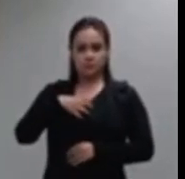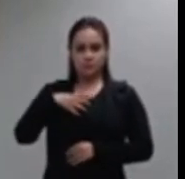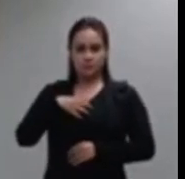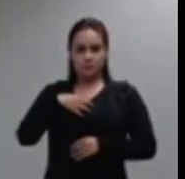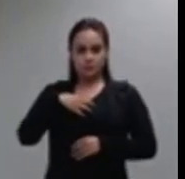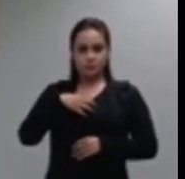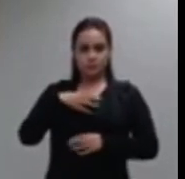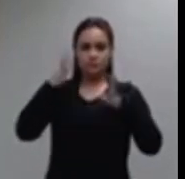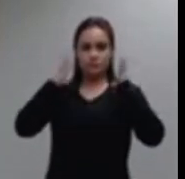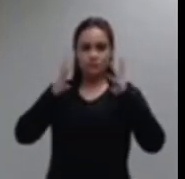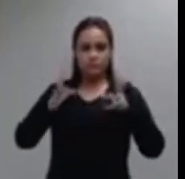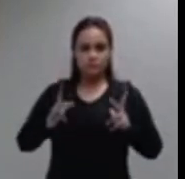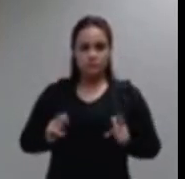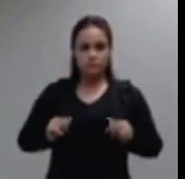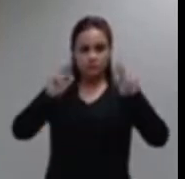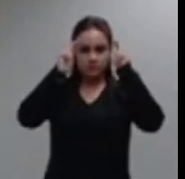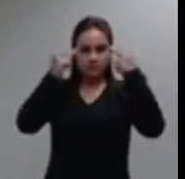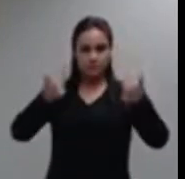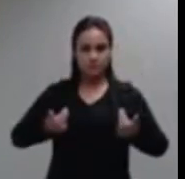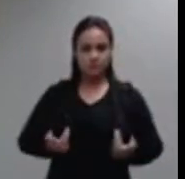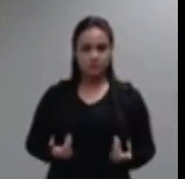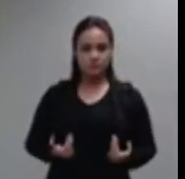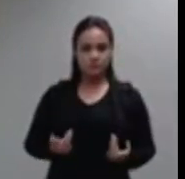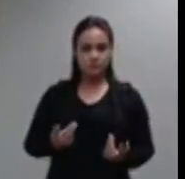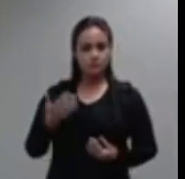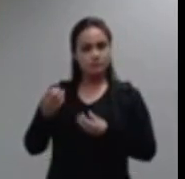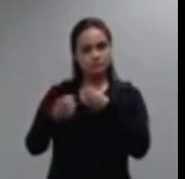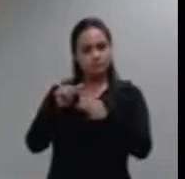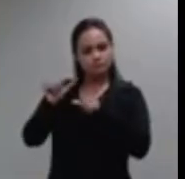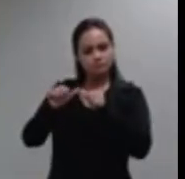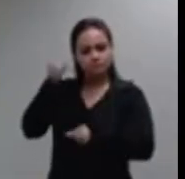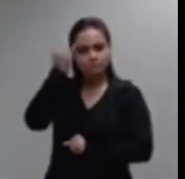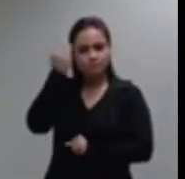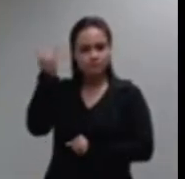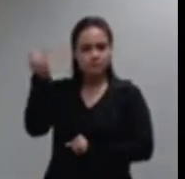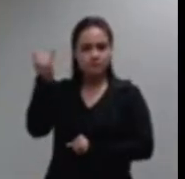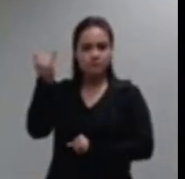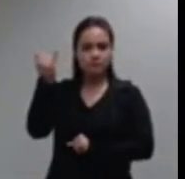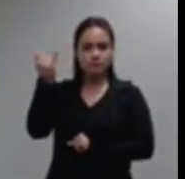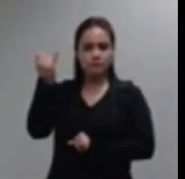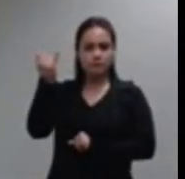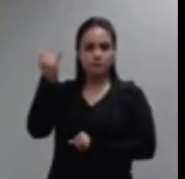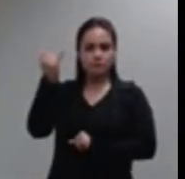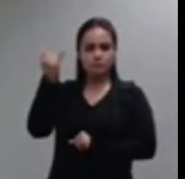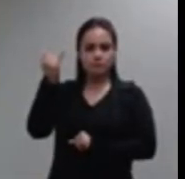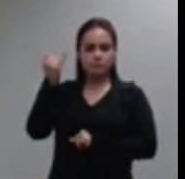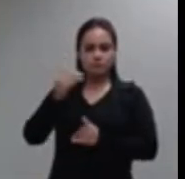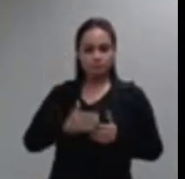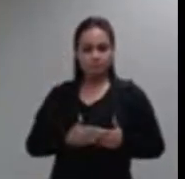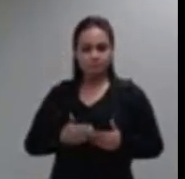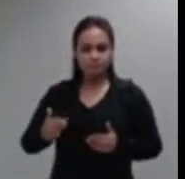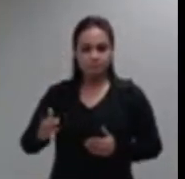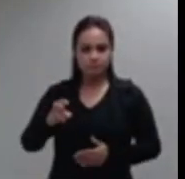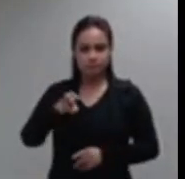Não mudei de ideia. Quando mudei de ideia, ao sentar na bancada de